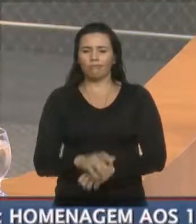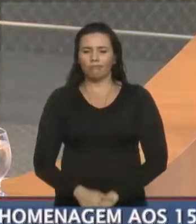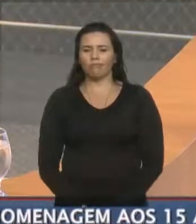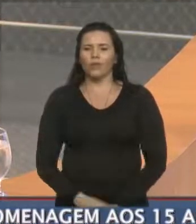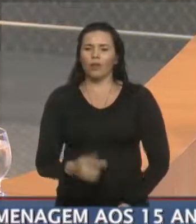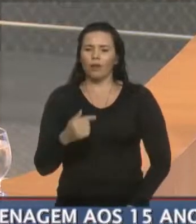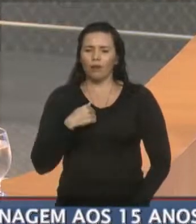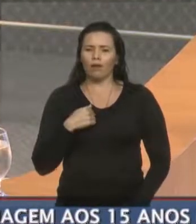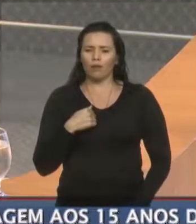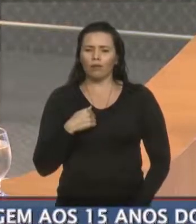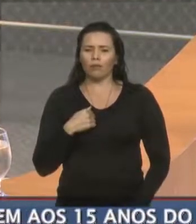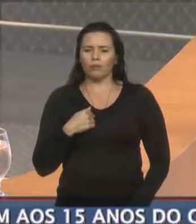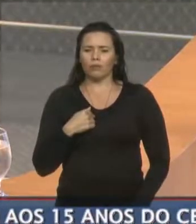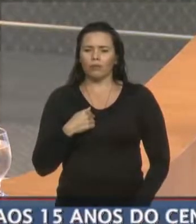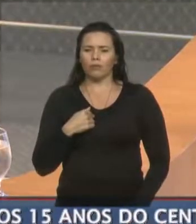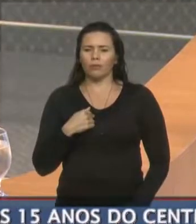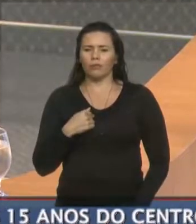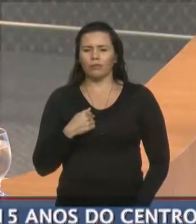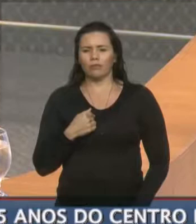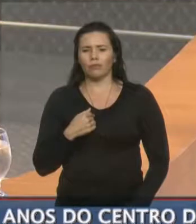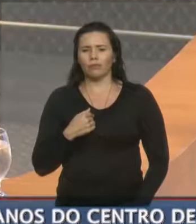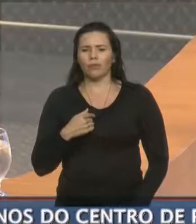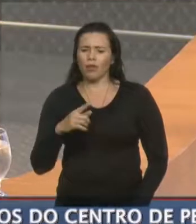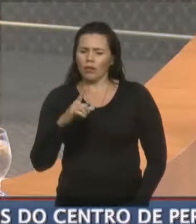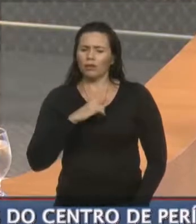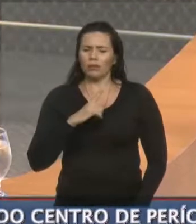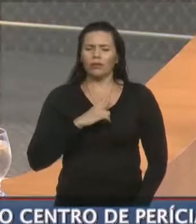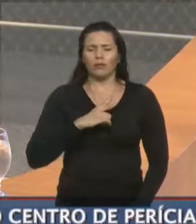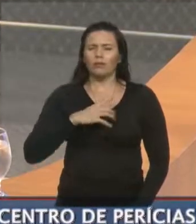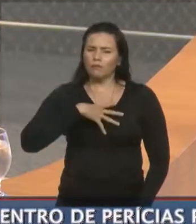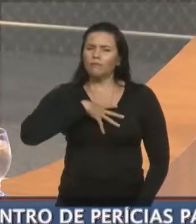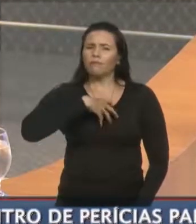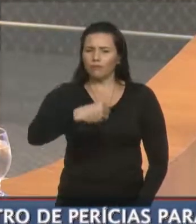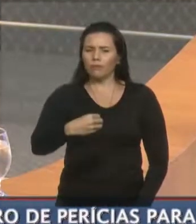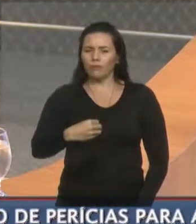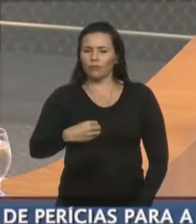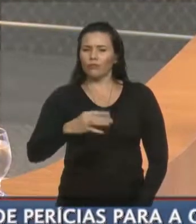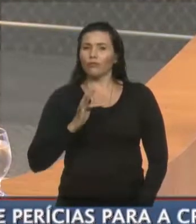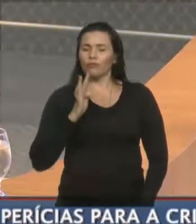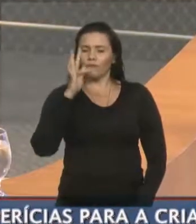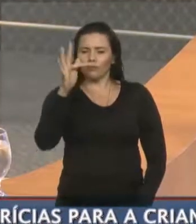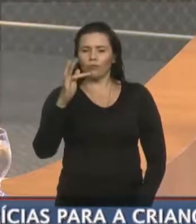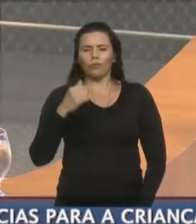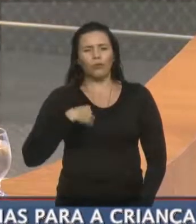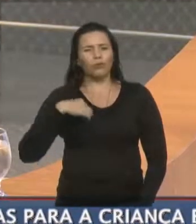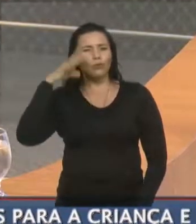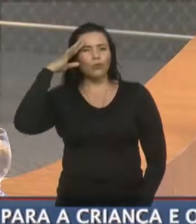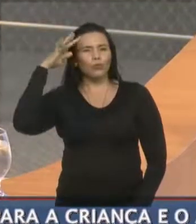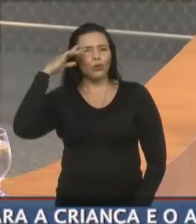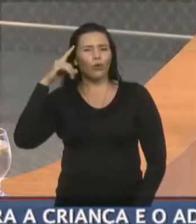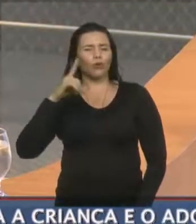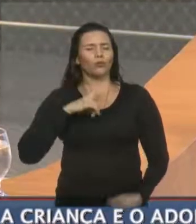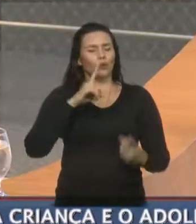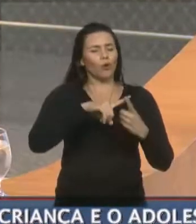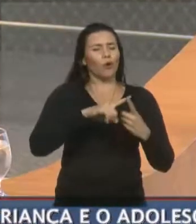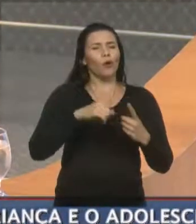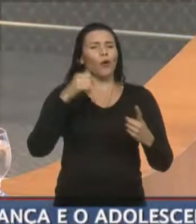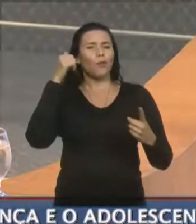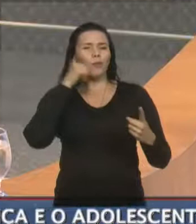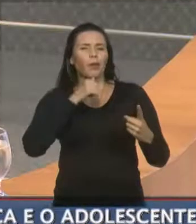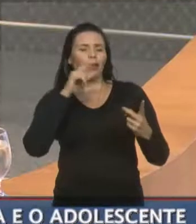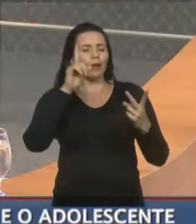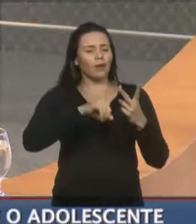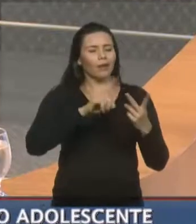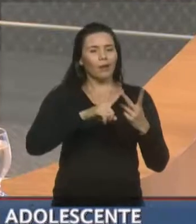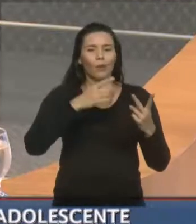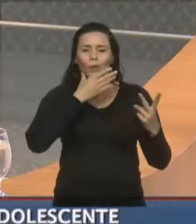meus filhos. Eu sempre sonho ali com um casal de filhos. Se perceber que não é o suficiente, eu tento ali